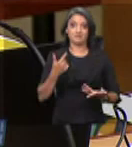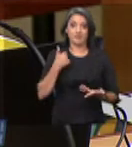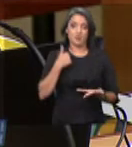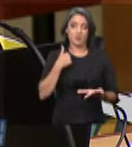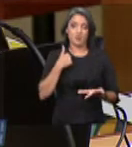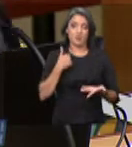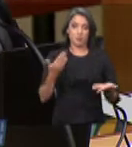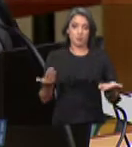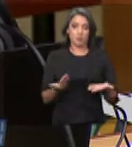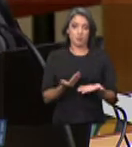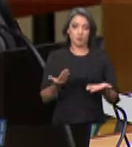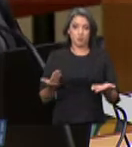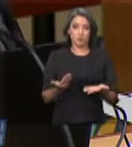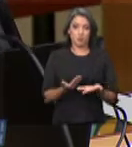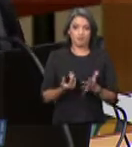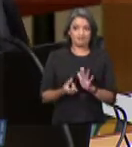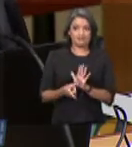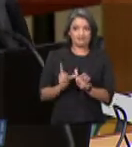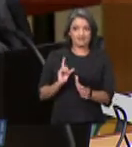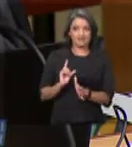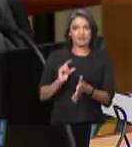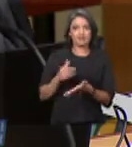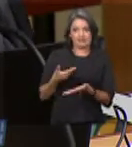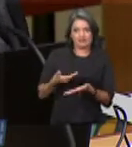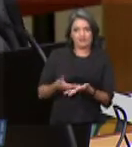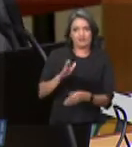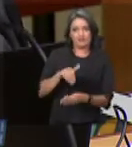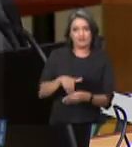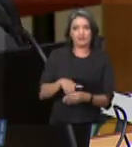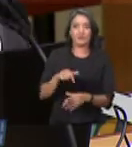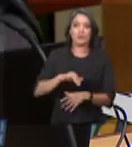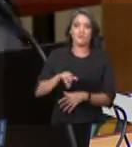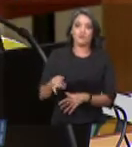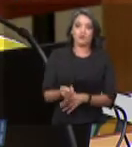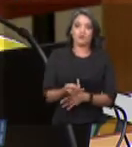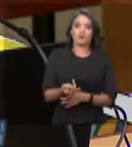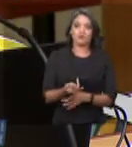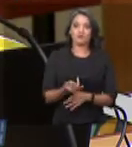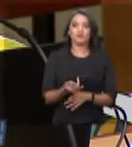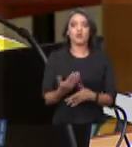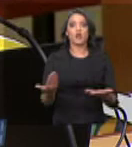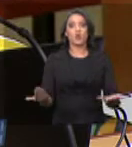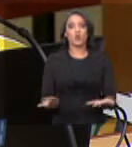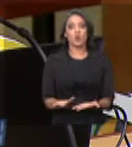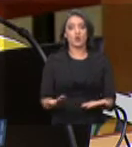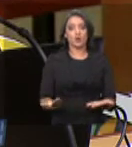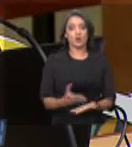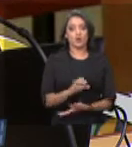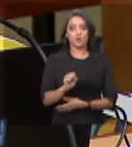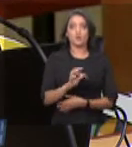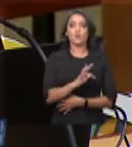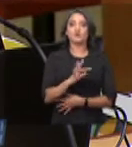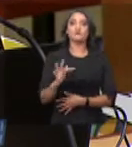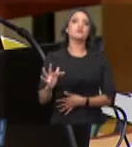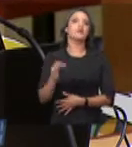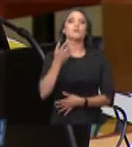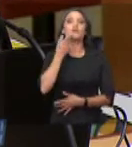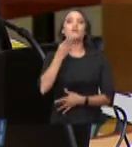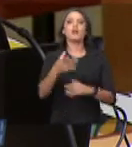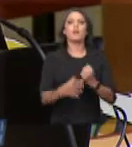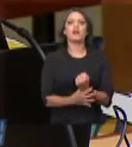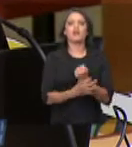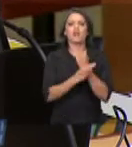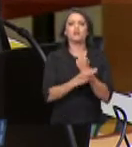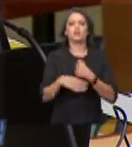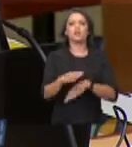eleições eu quero aproveitar que exceção do Supremo Tribunal Federal para garantir a todos os